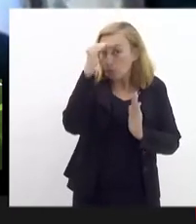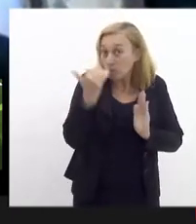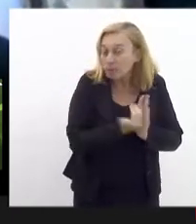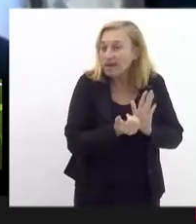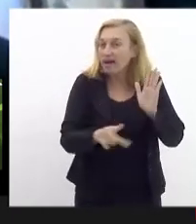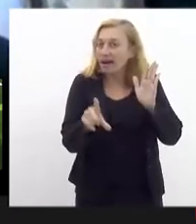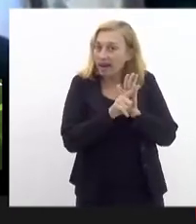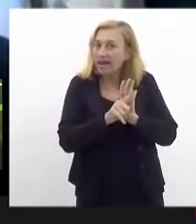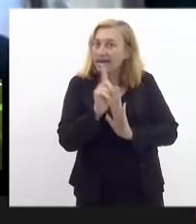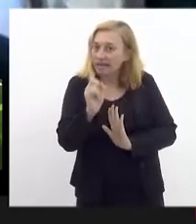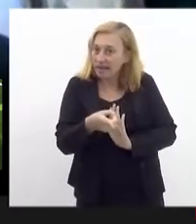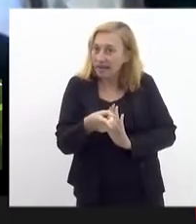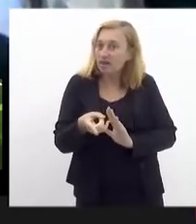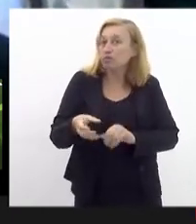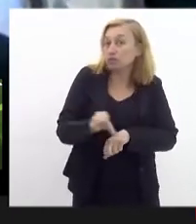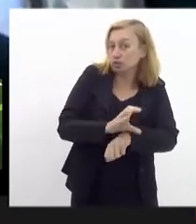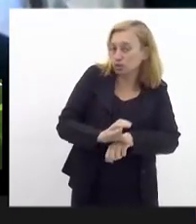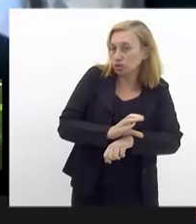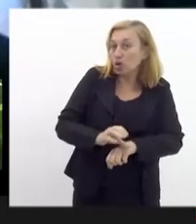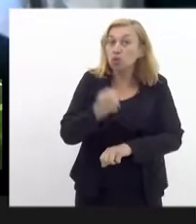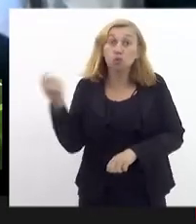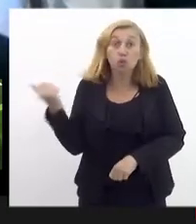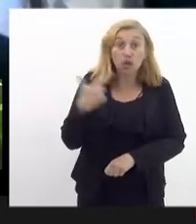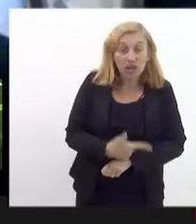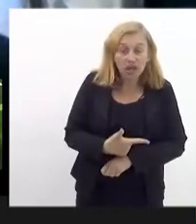um dispositivo constitucional, do que